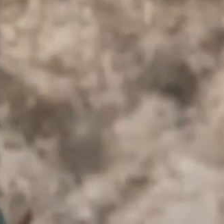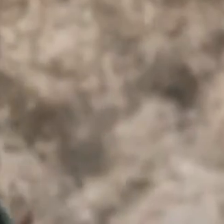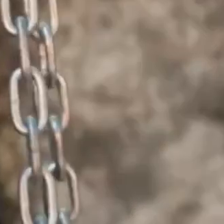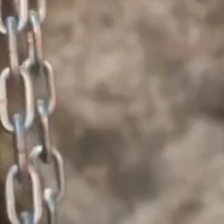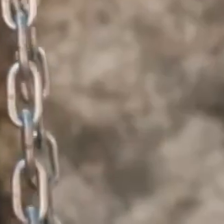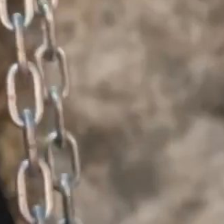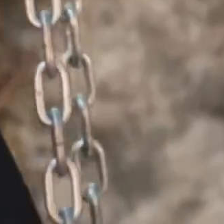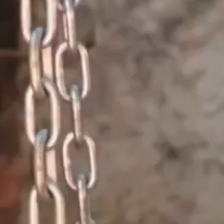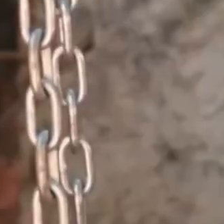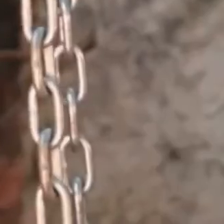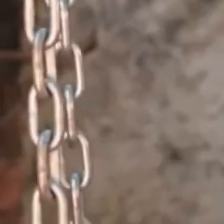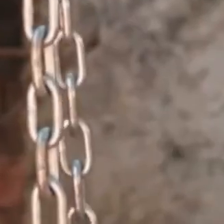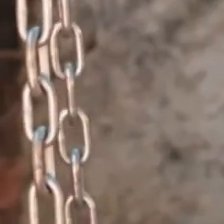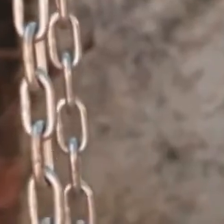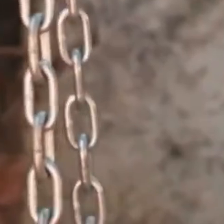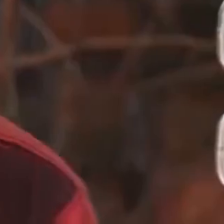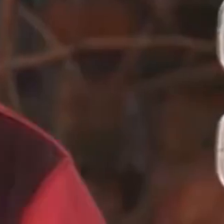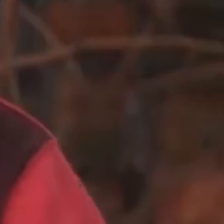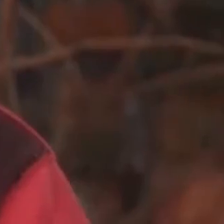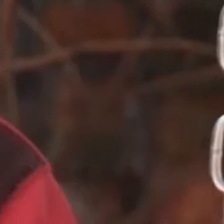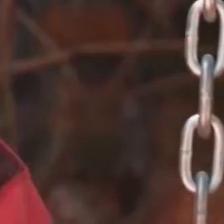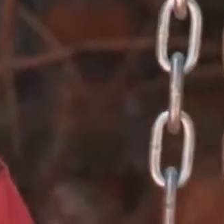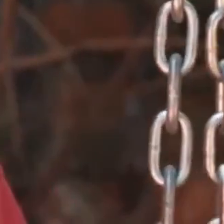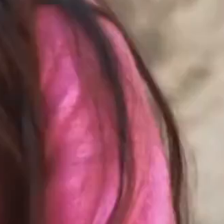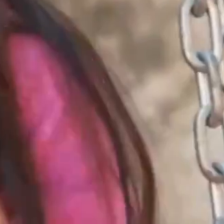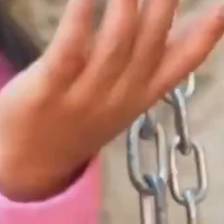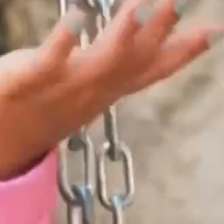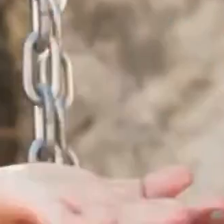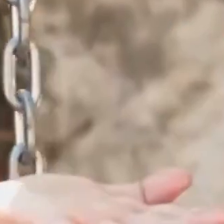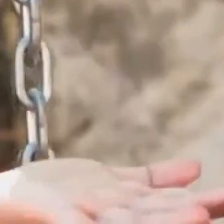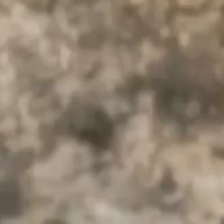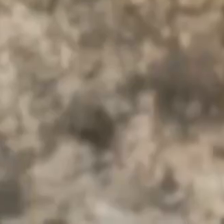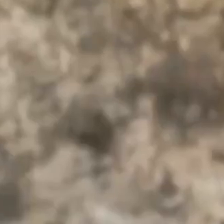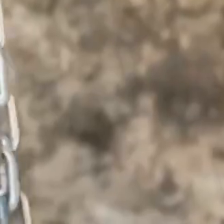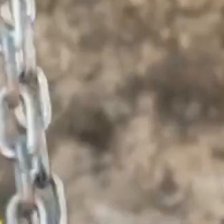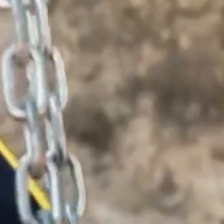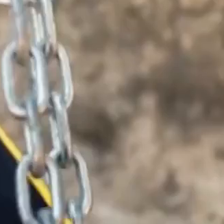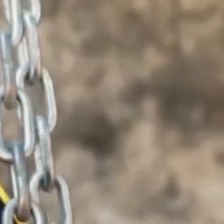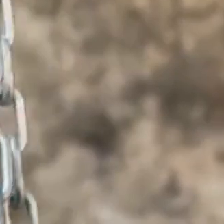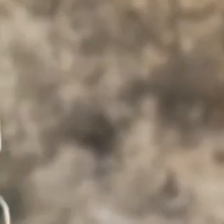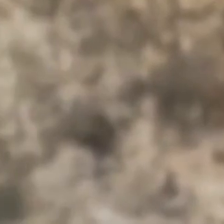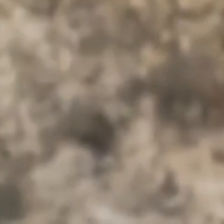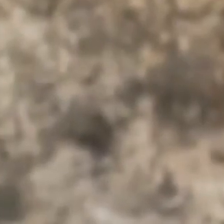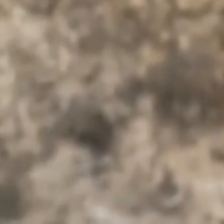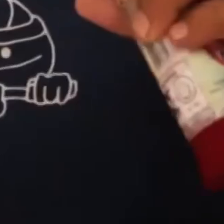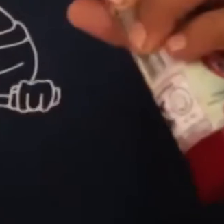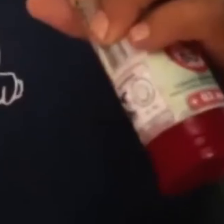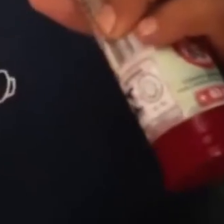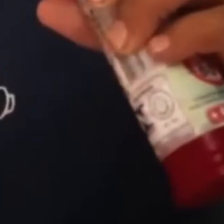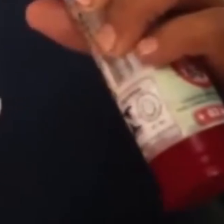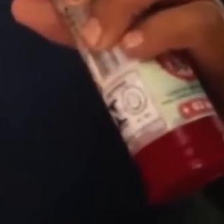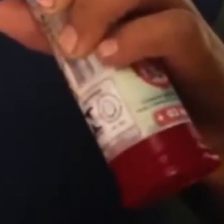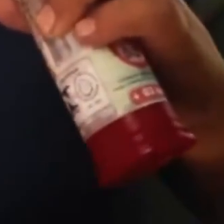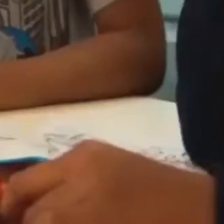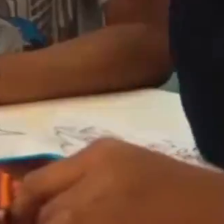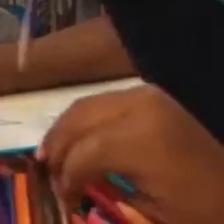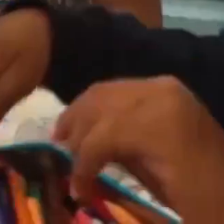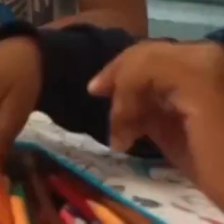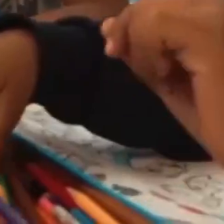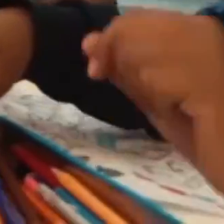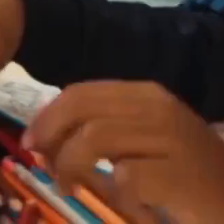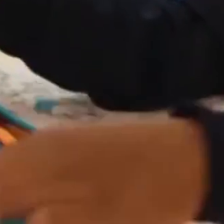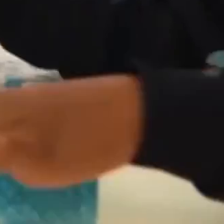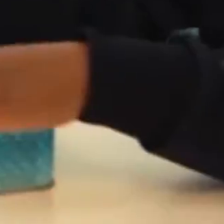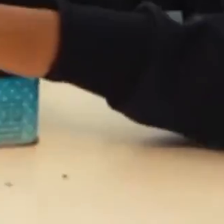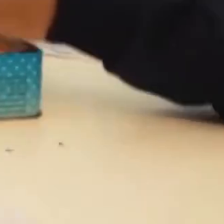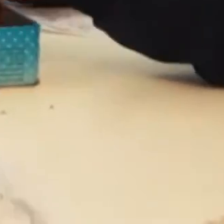Amor? Amor. Não sei. Um monte de coisa. E é